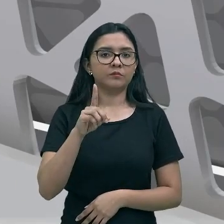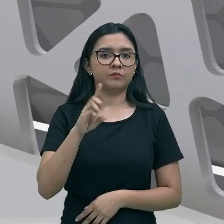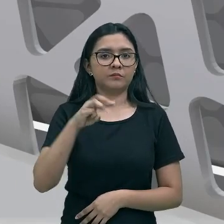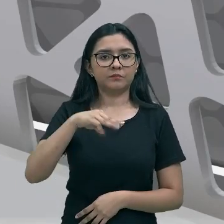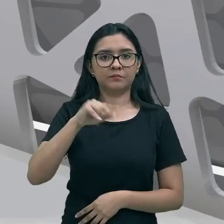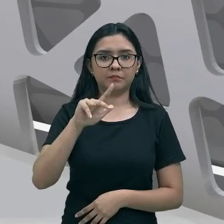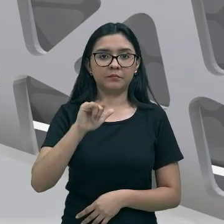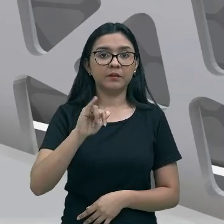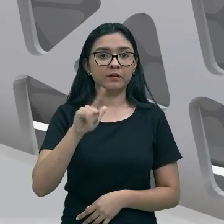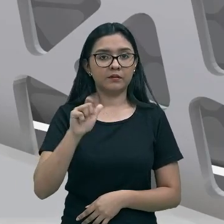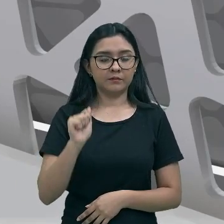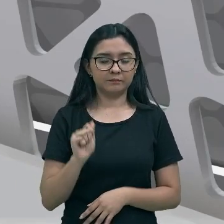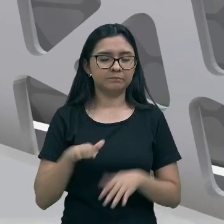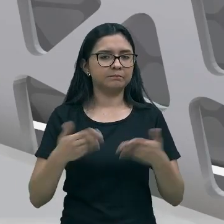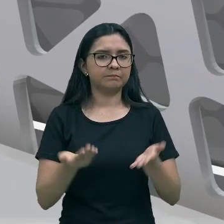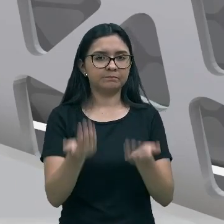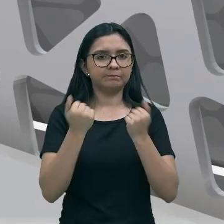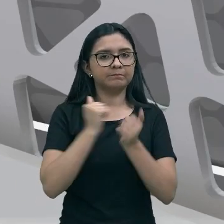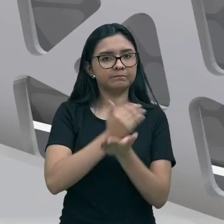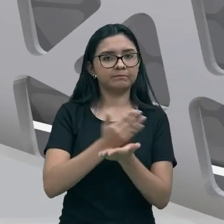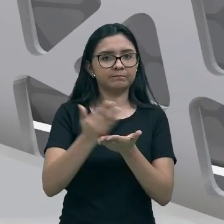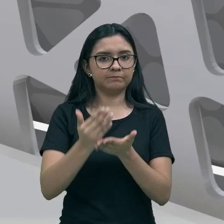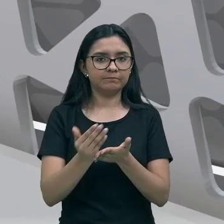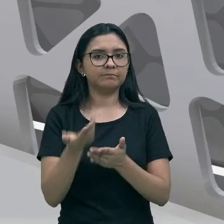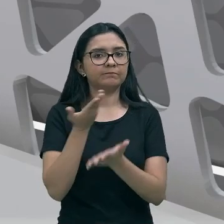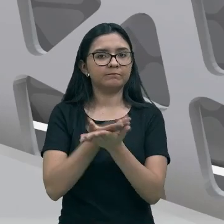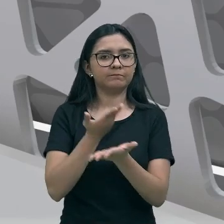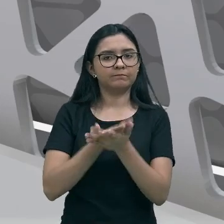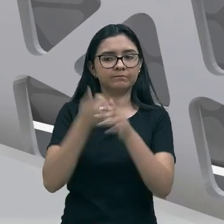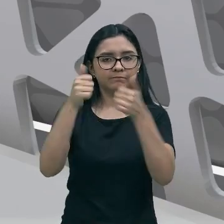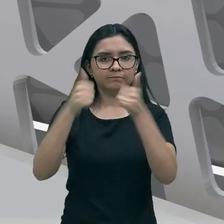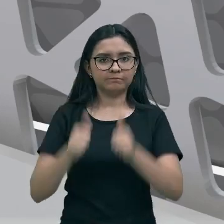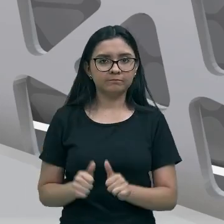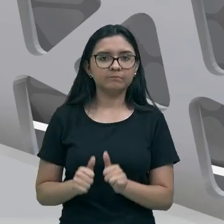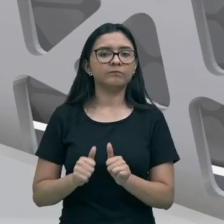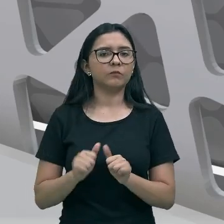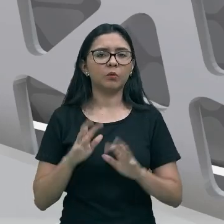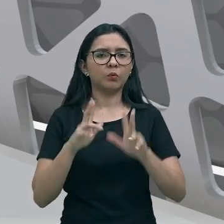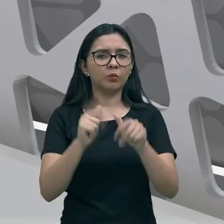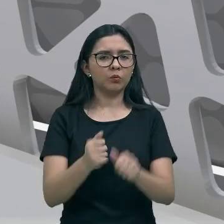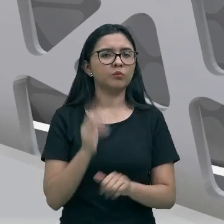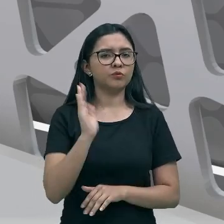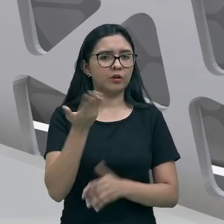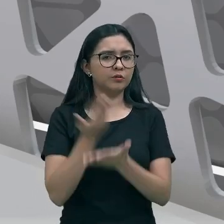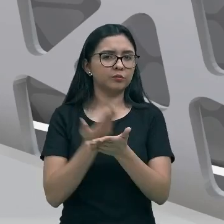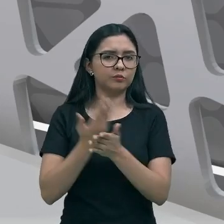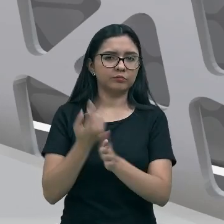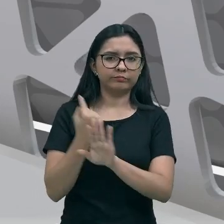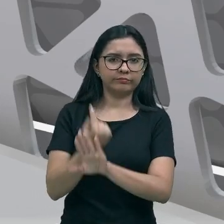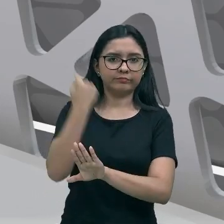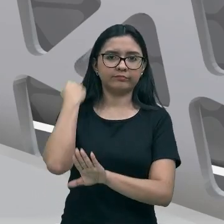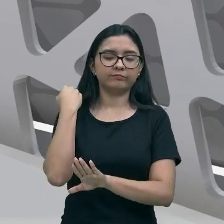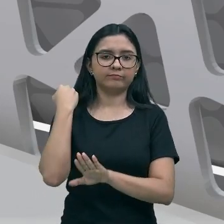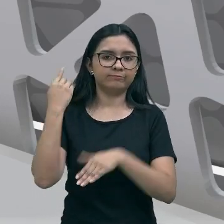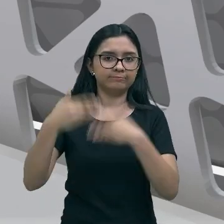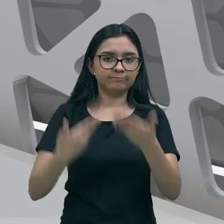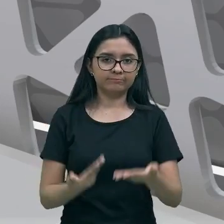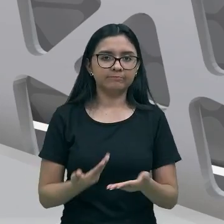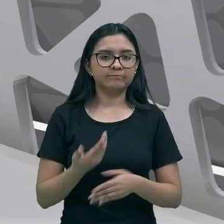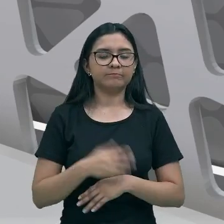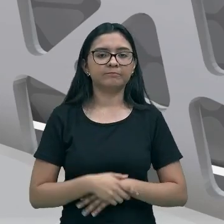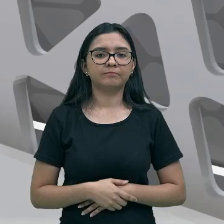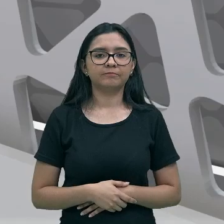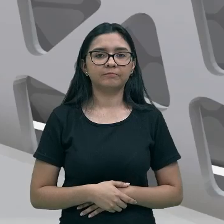tá bom? Então, vamos lá verificar, estudar, analisar tudo que nós estudamos nessas aulas que nós tivemos aí de